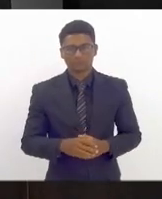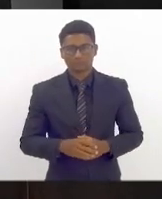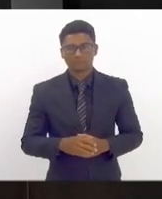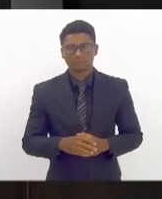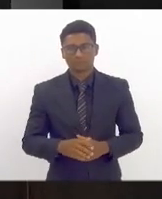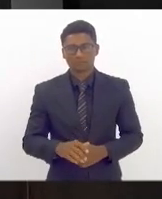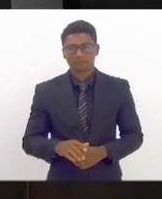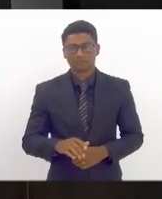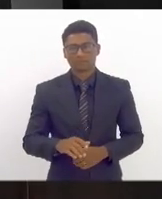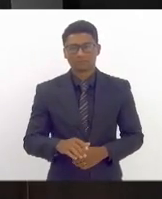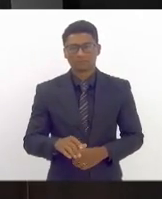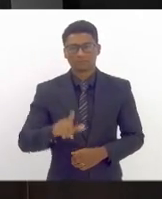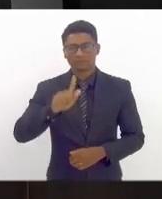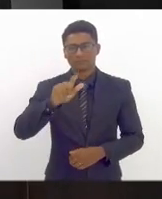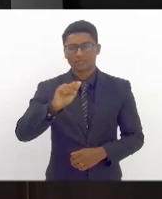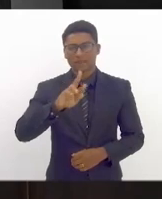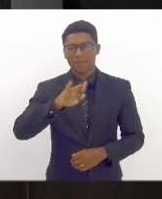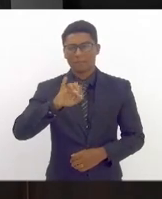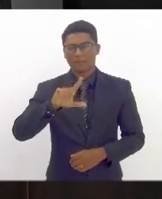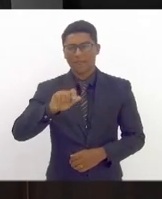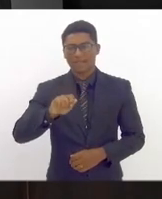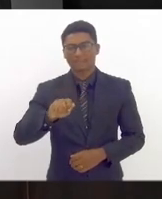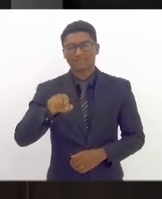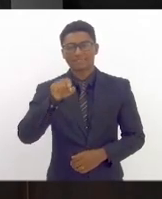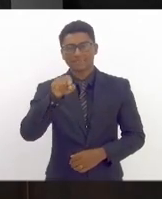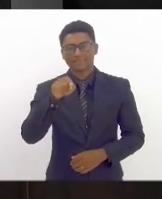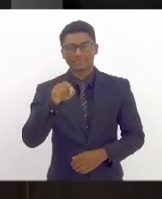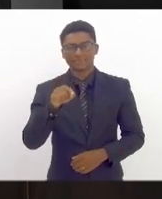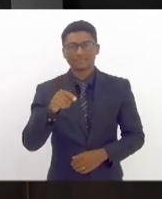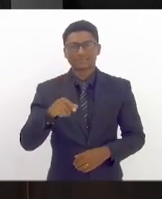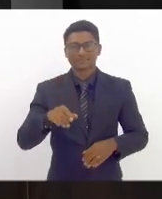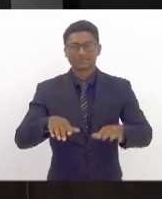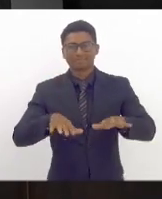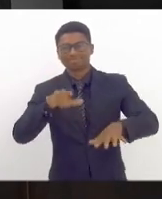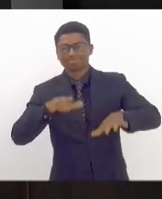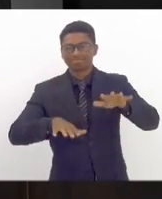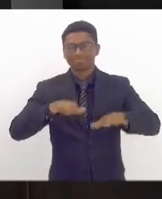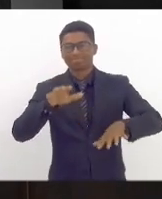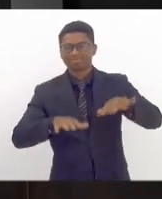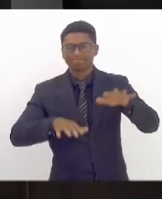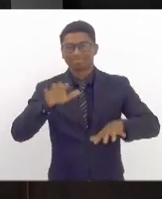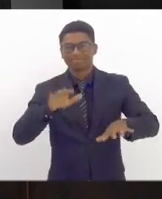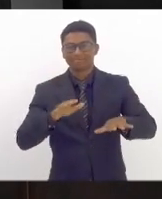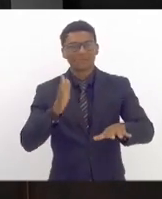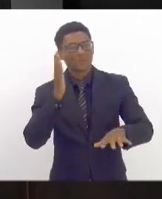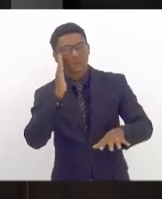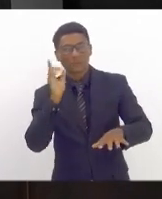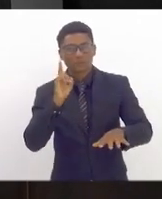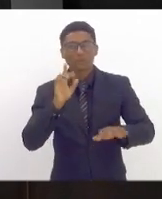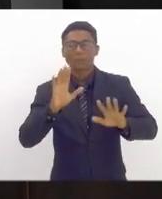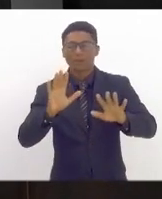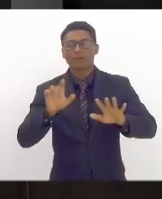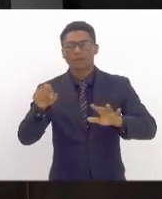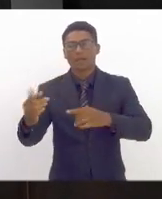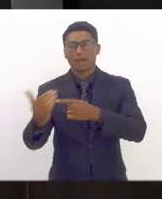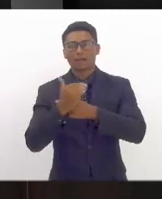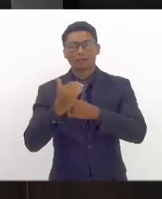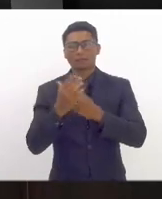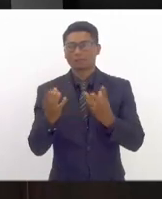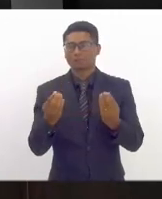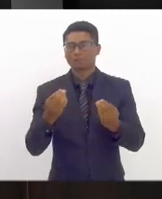Gabriela perdendo longe de sono perder o contato com o marido mas que pra gente foi muito importante Obrigado